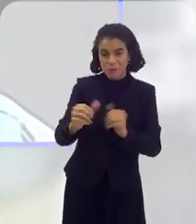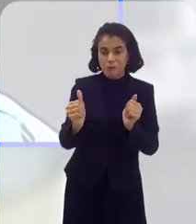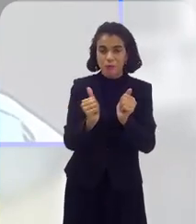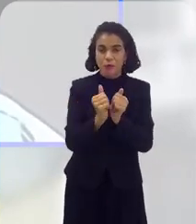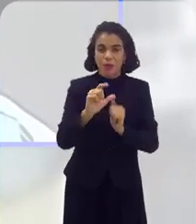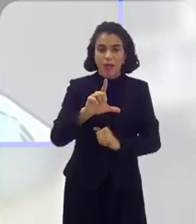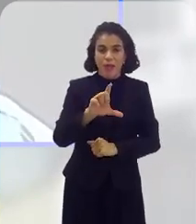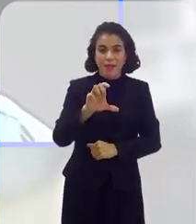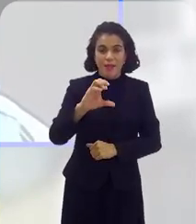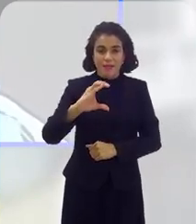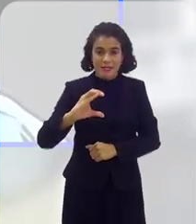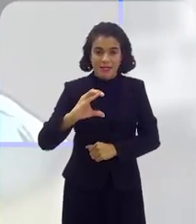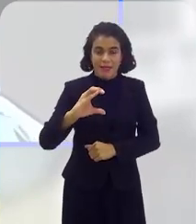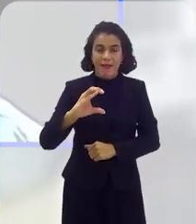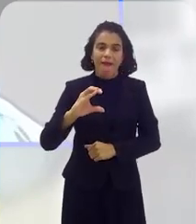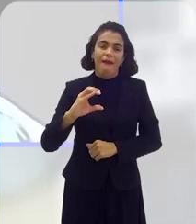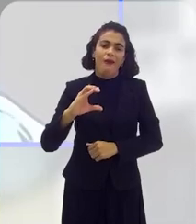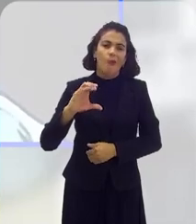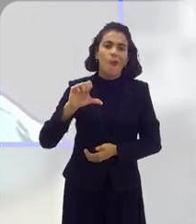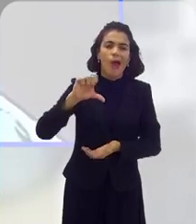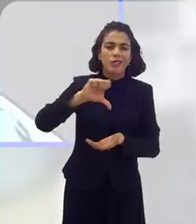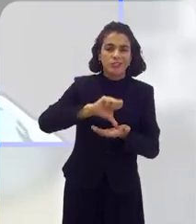LC, a Agência de Comunicação,